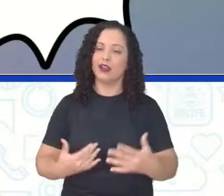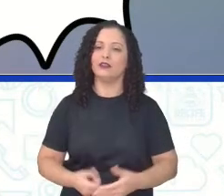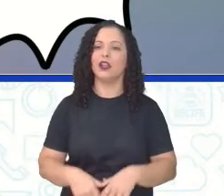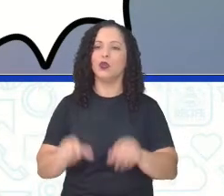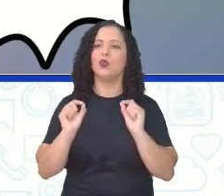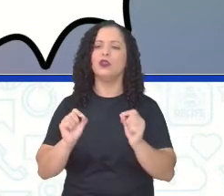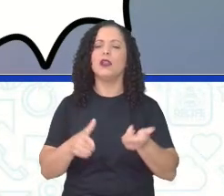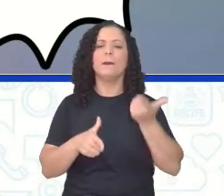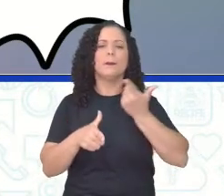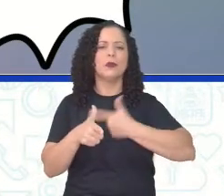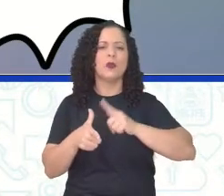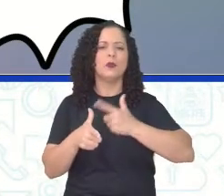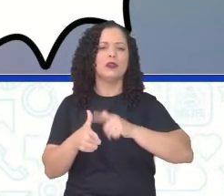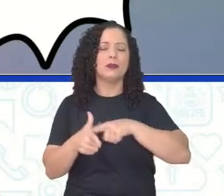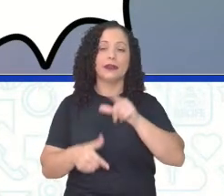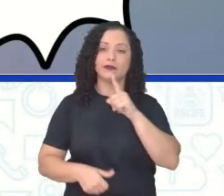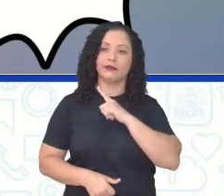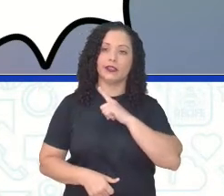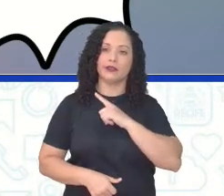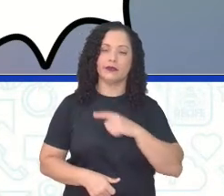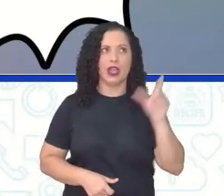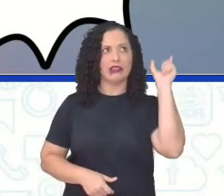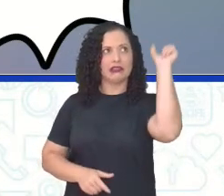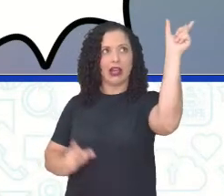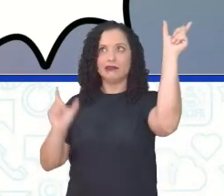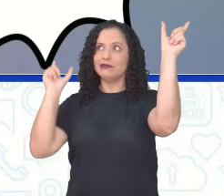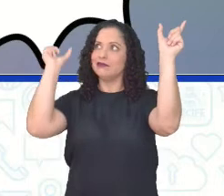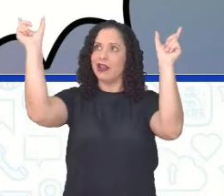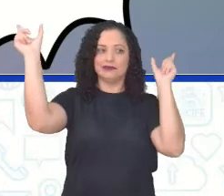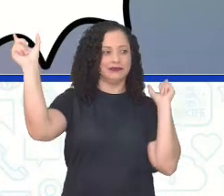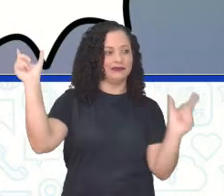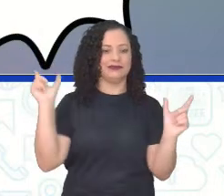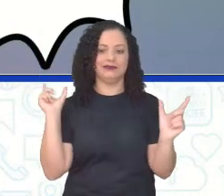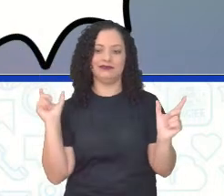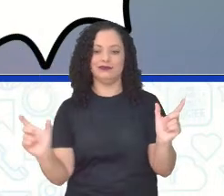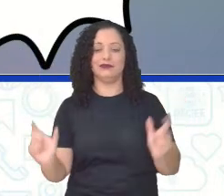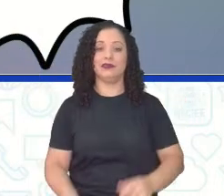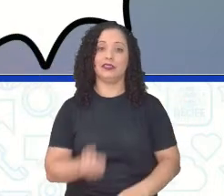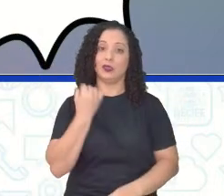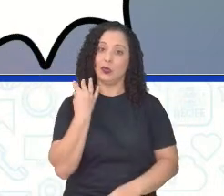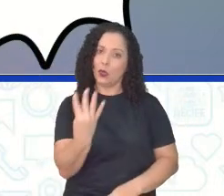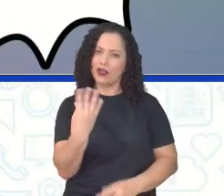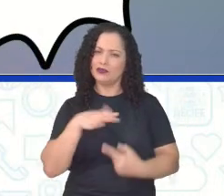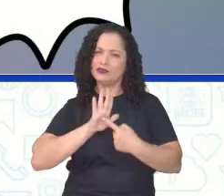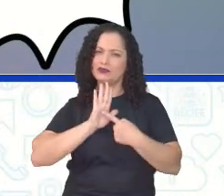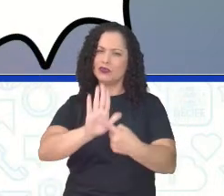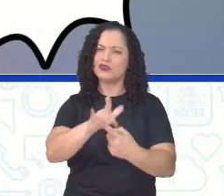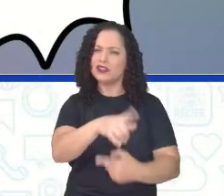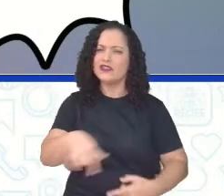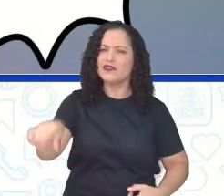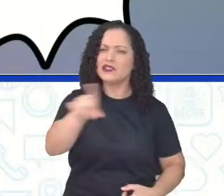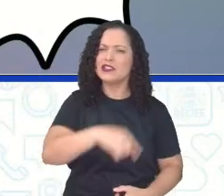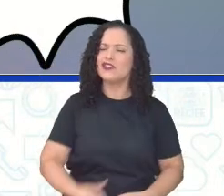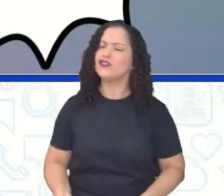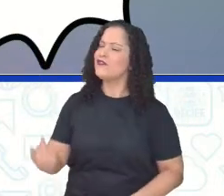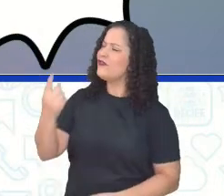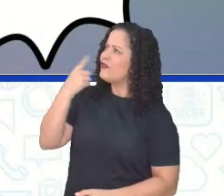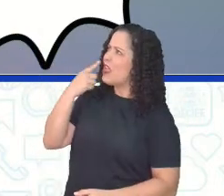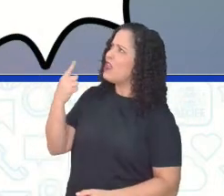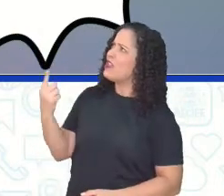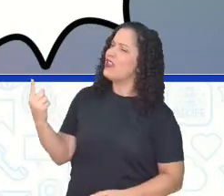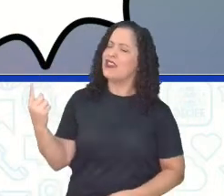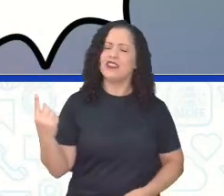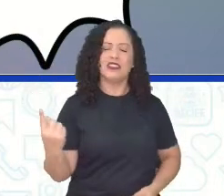problema, pessoal. Eu estou trazendo para vocês 4 situações problemas que vocês podem já arriscar, né, a responder. E aí eu